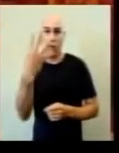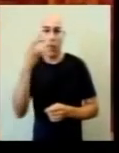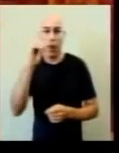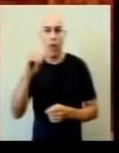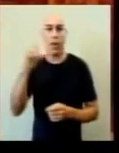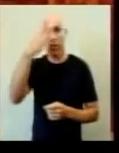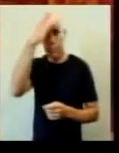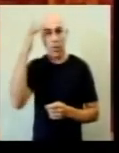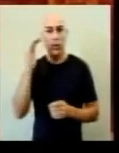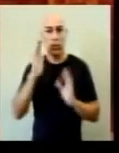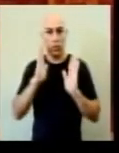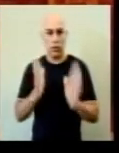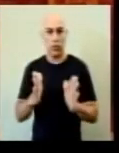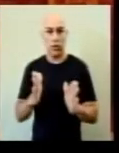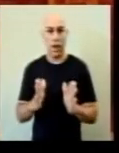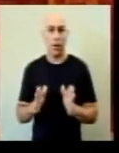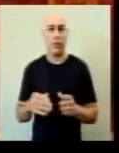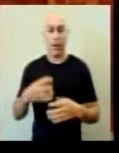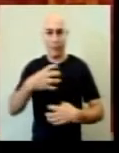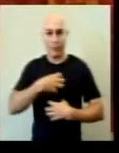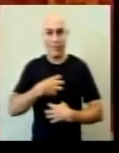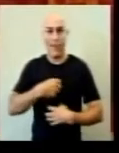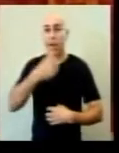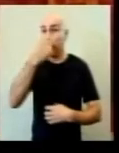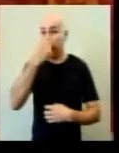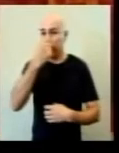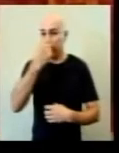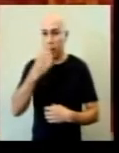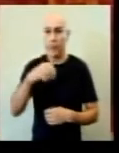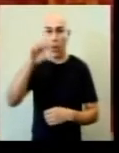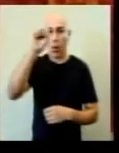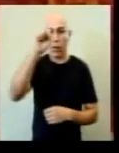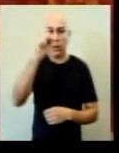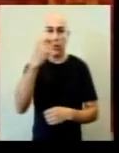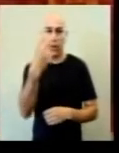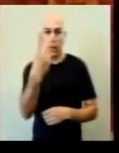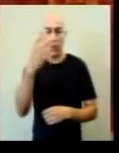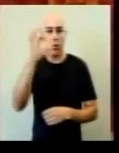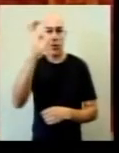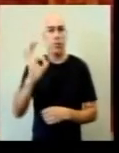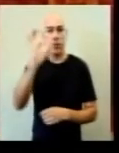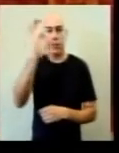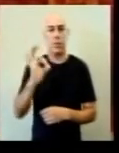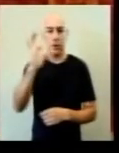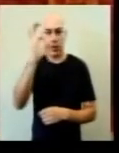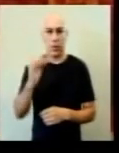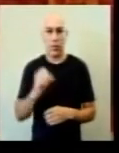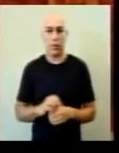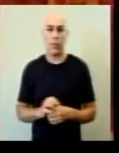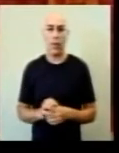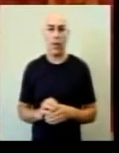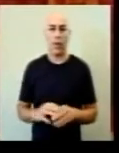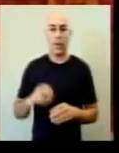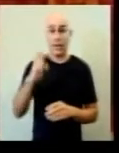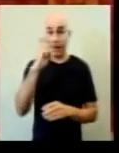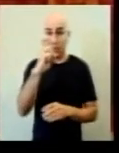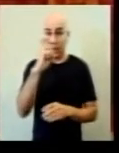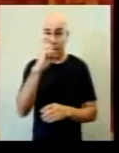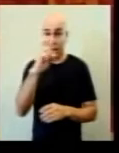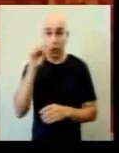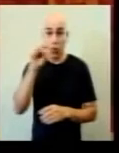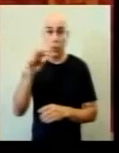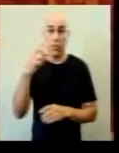todos. Bom dia, Miriam. Eu vou começar, então, atualizando os dados